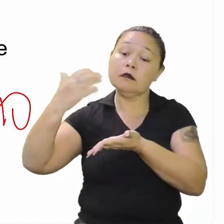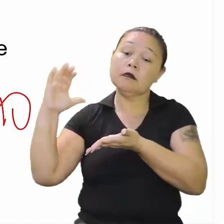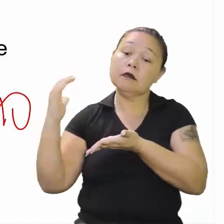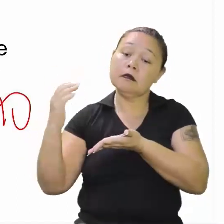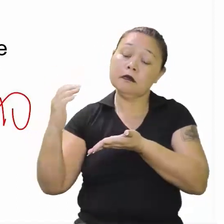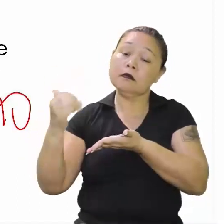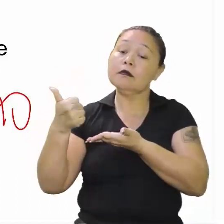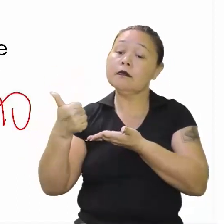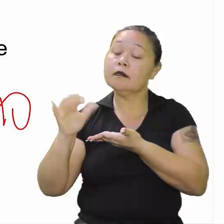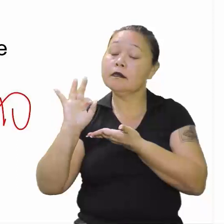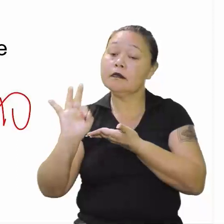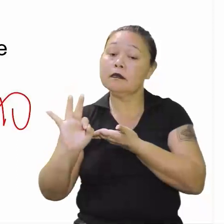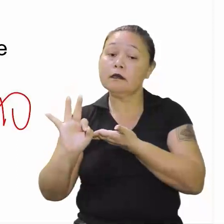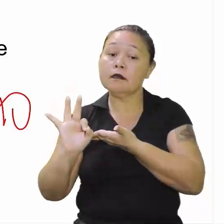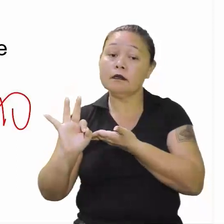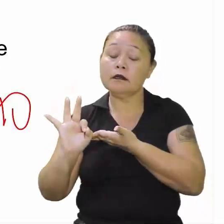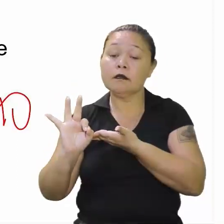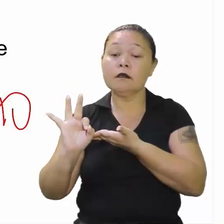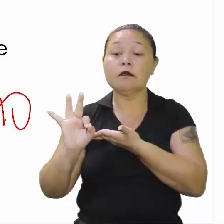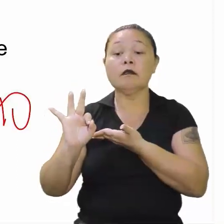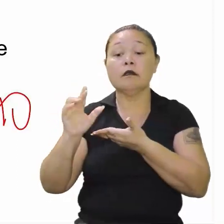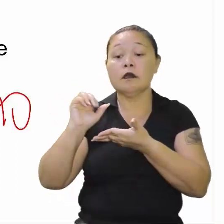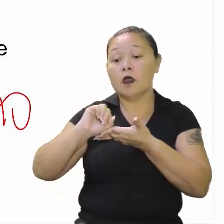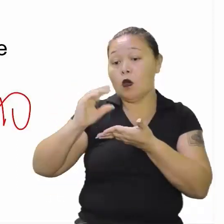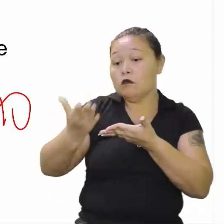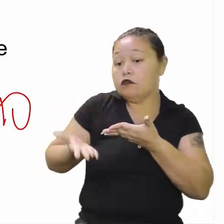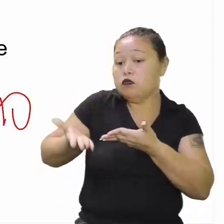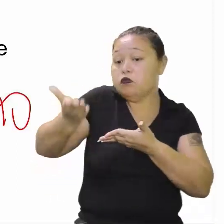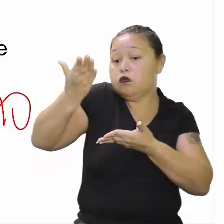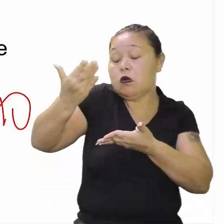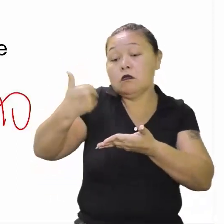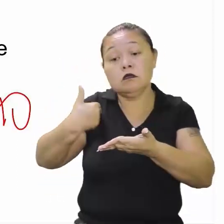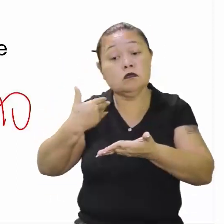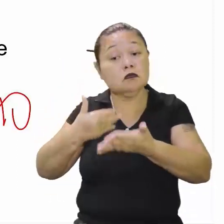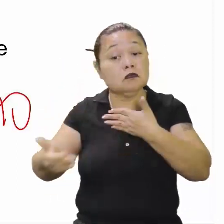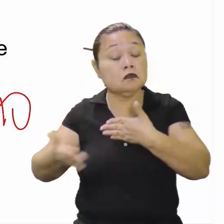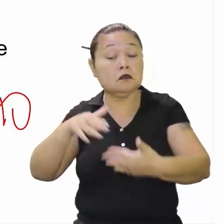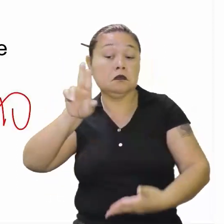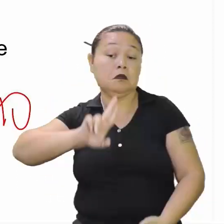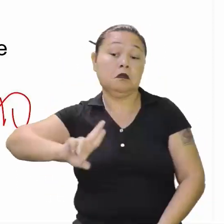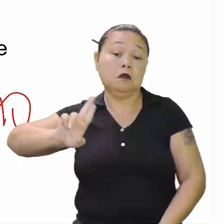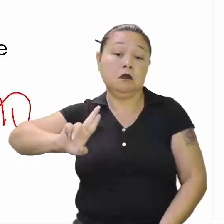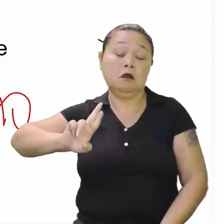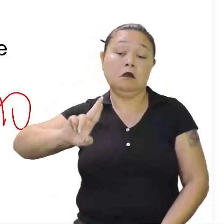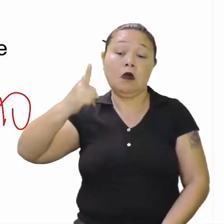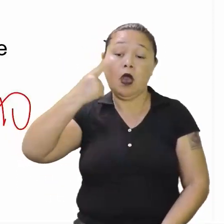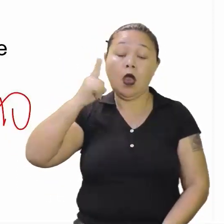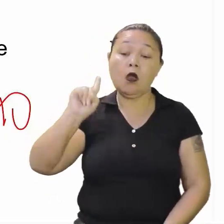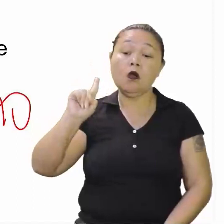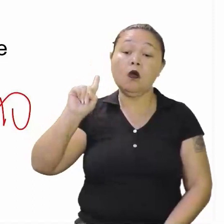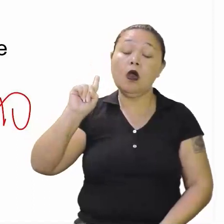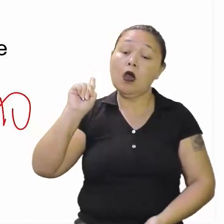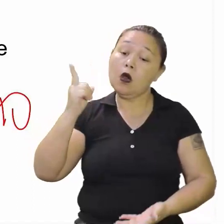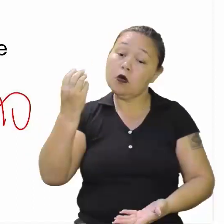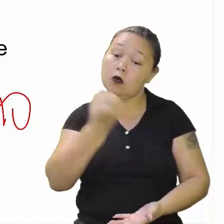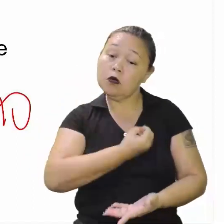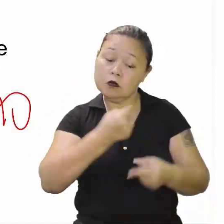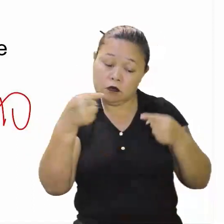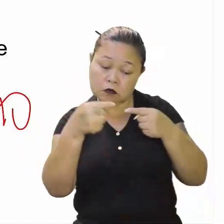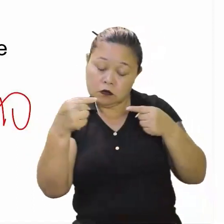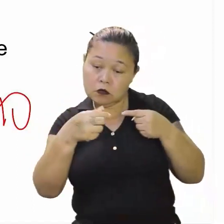Tá joia? A potência você pode usar o que você quiser, mas com relação ao número que corresponde a